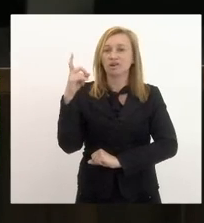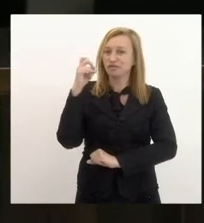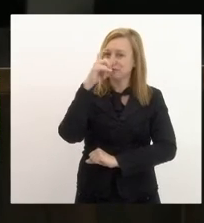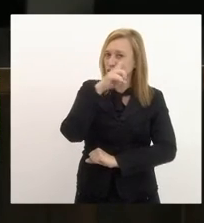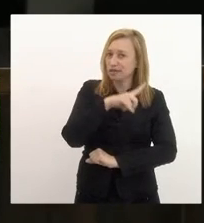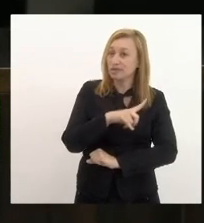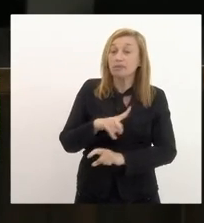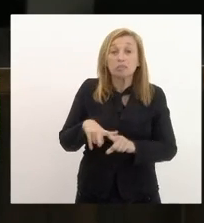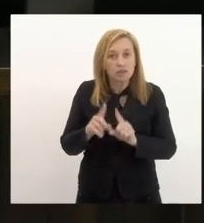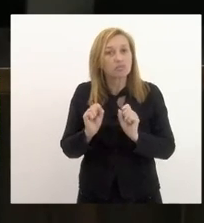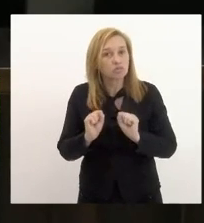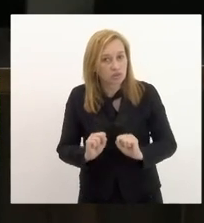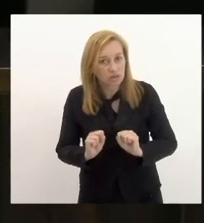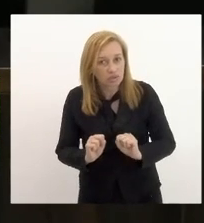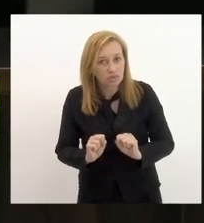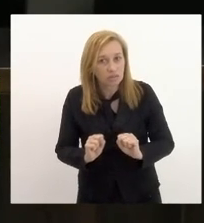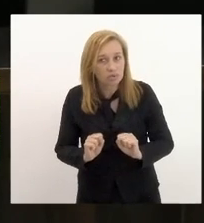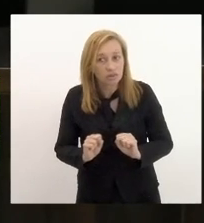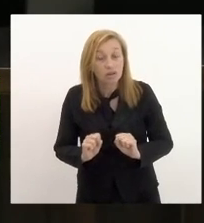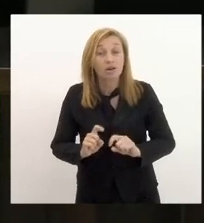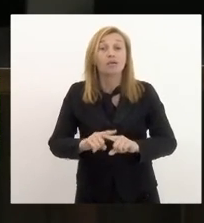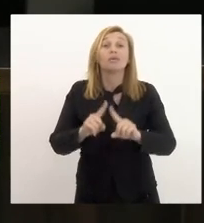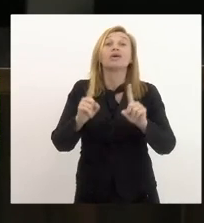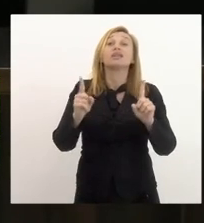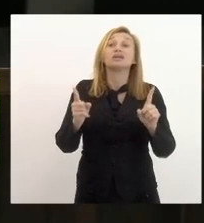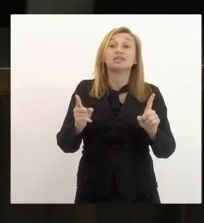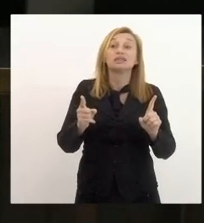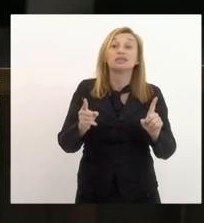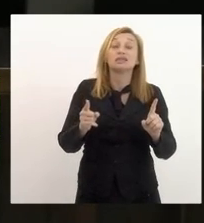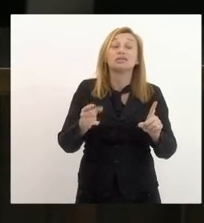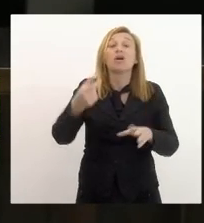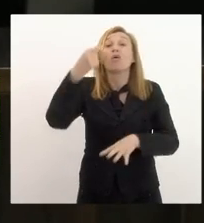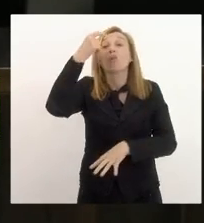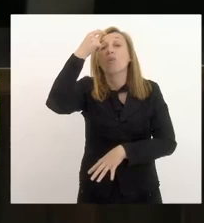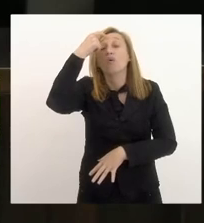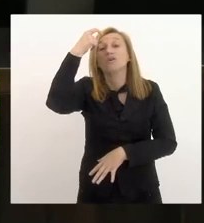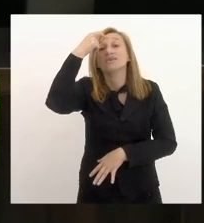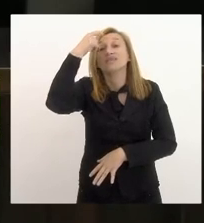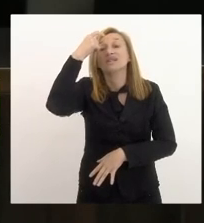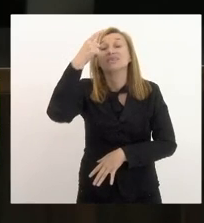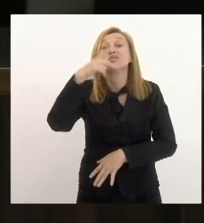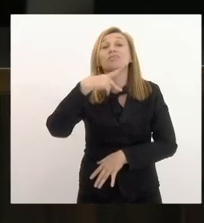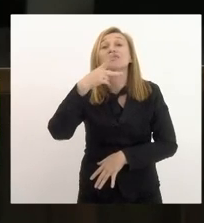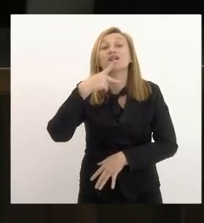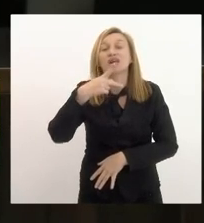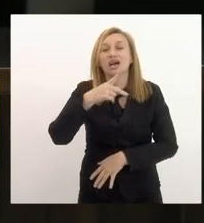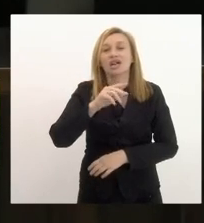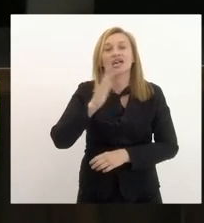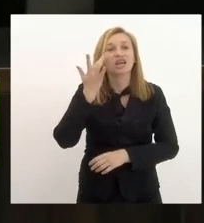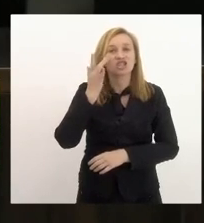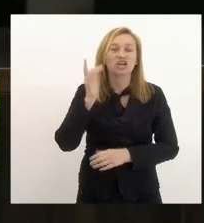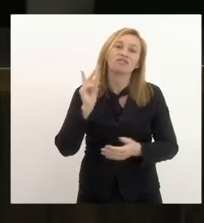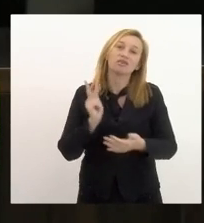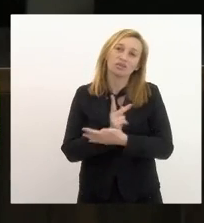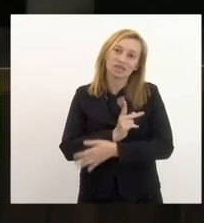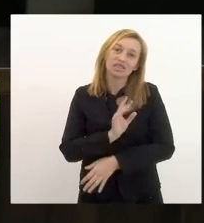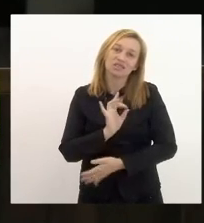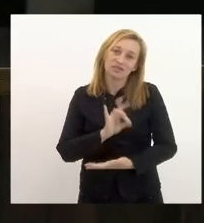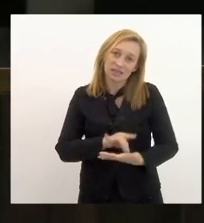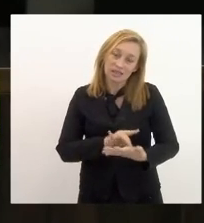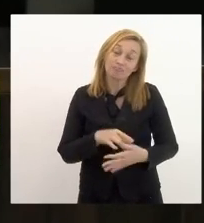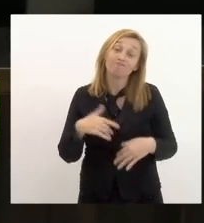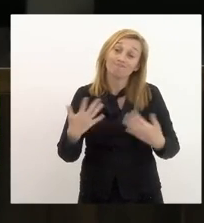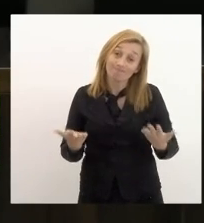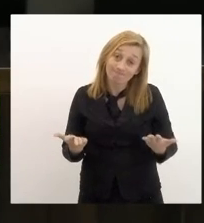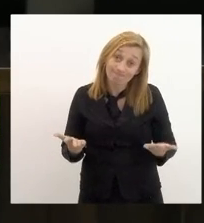difícil mas é possível mas cadeira a consciência para poder dizer isso é achar que isso vai acontecer